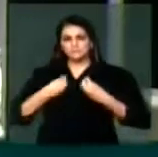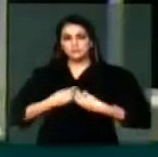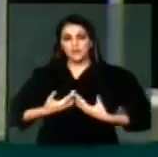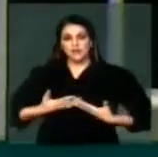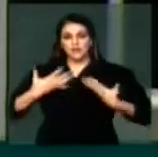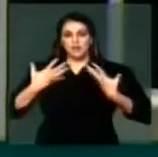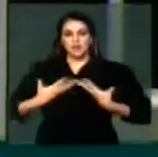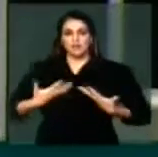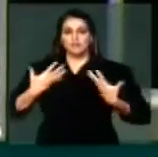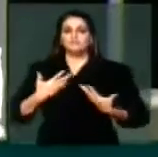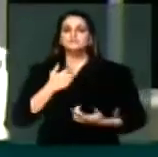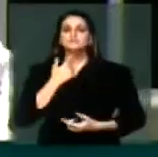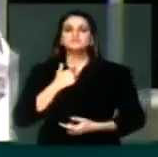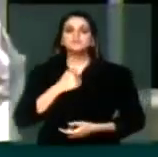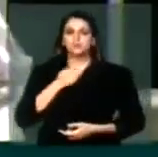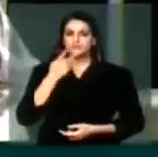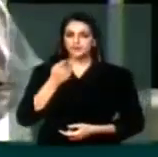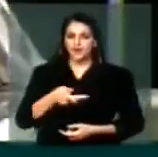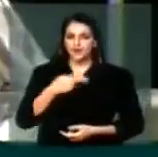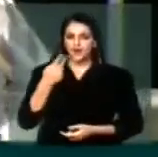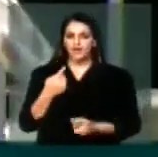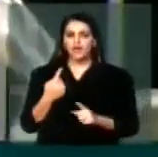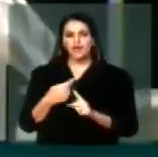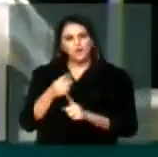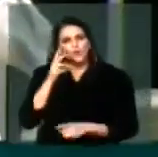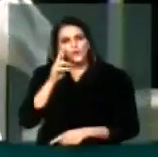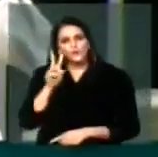alguns discursos que eu vi aqui no plenário,